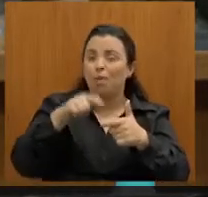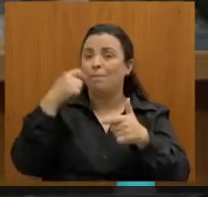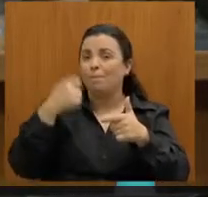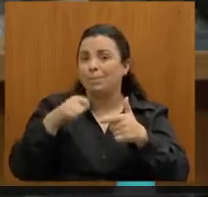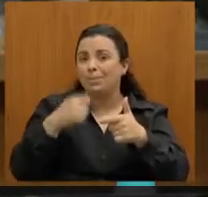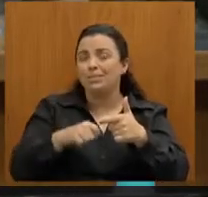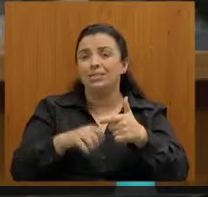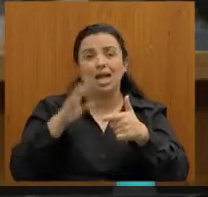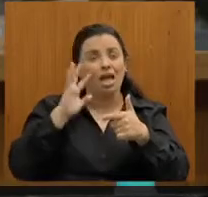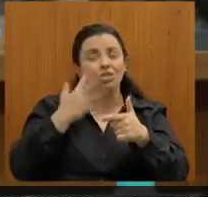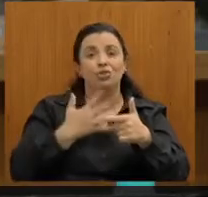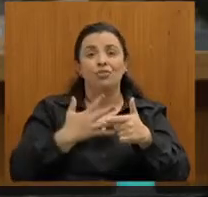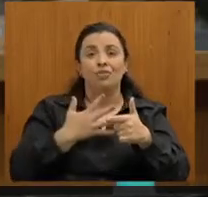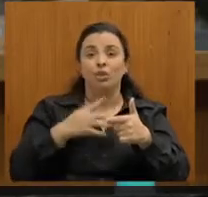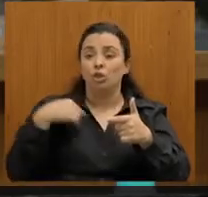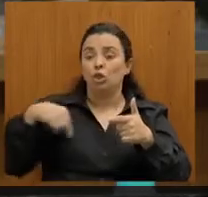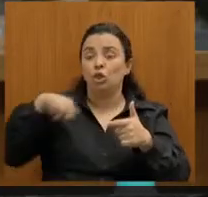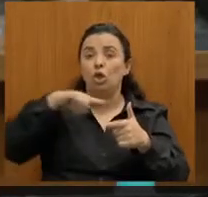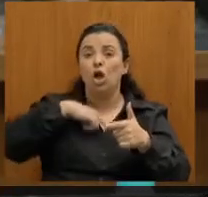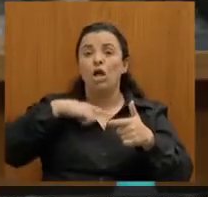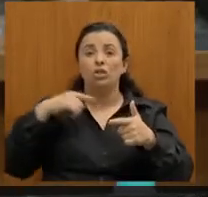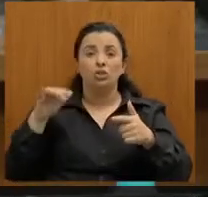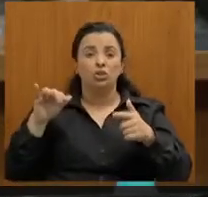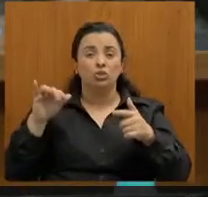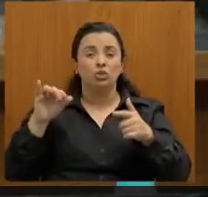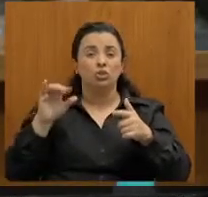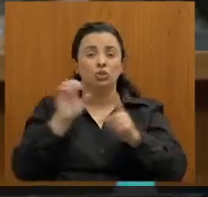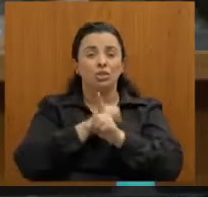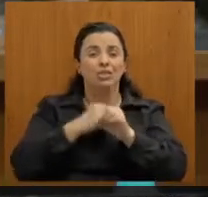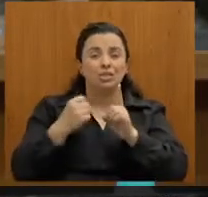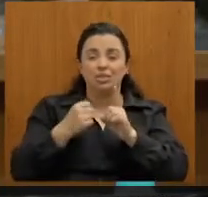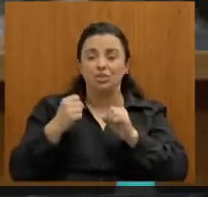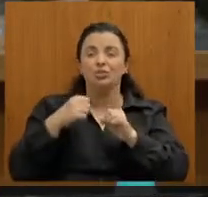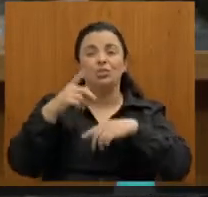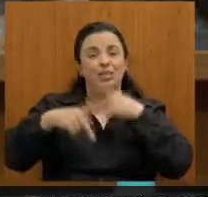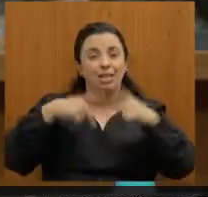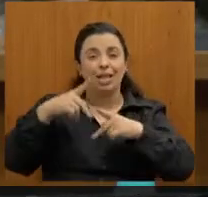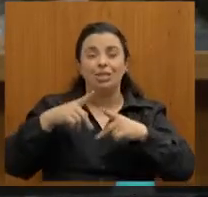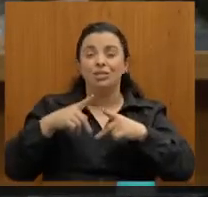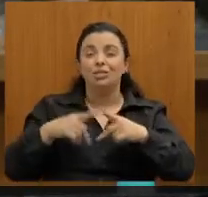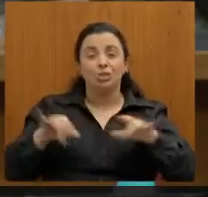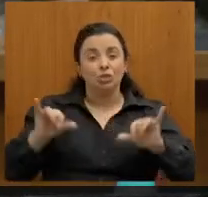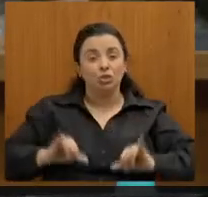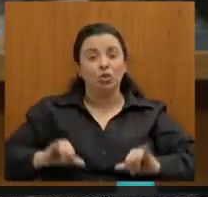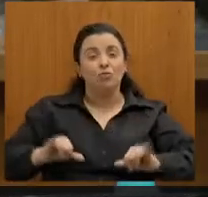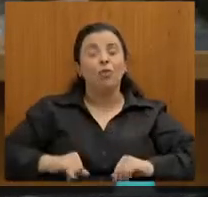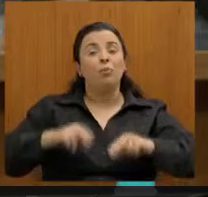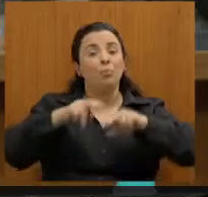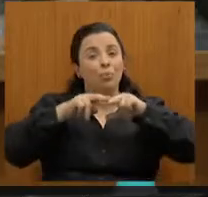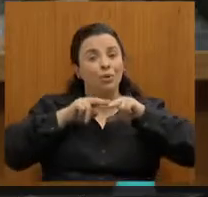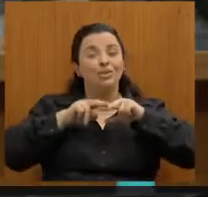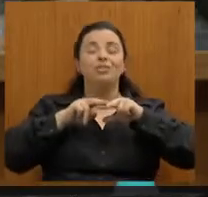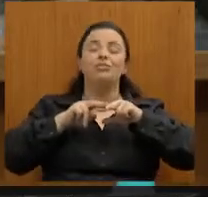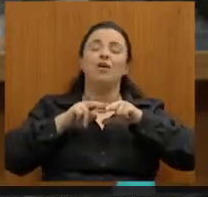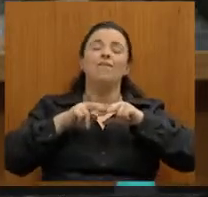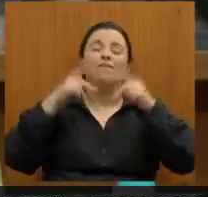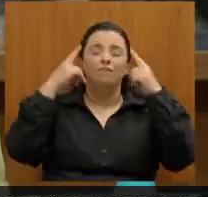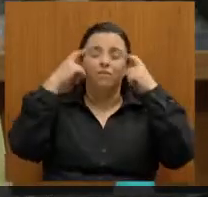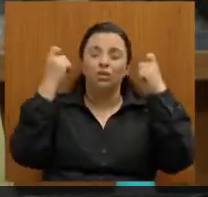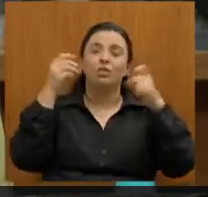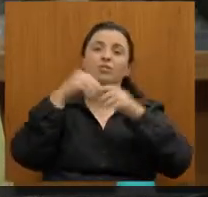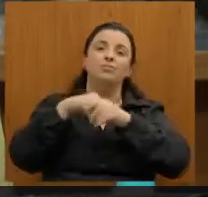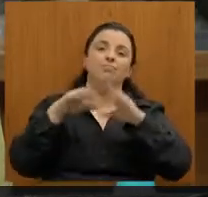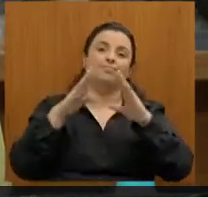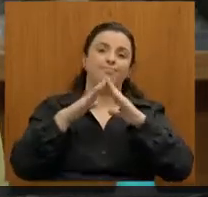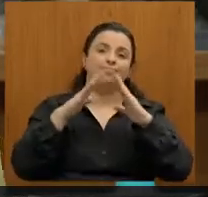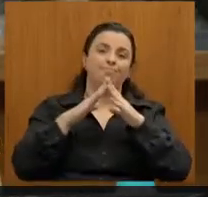está pagando muito caro o preço da violência doméstica e eu quero já encaminhar